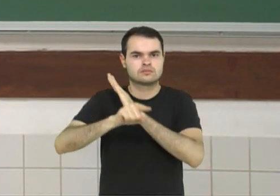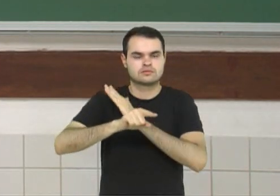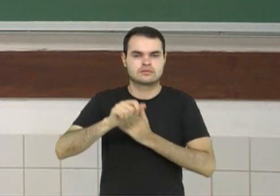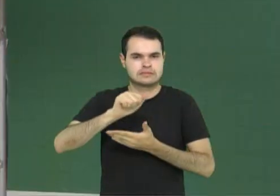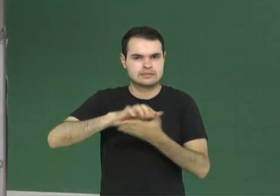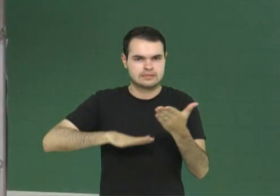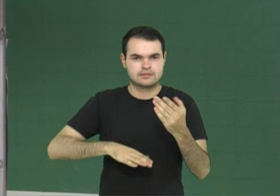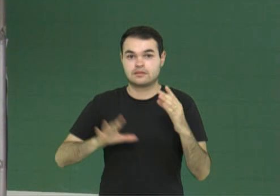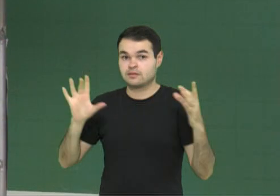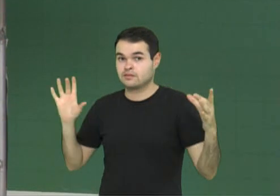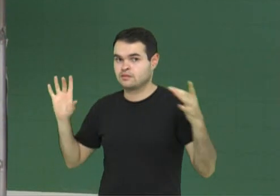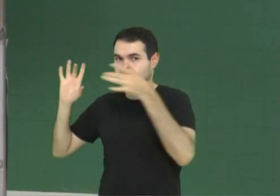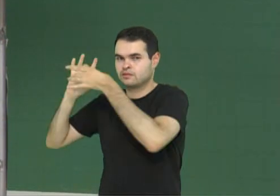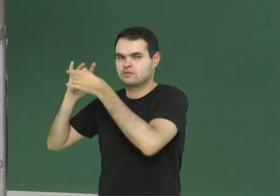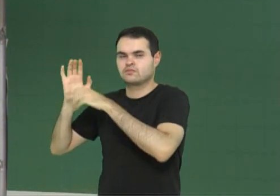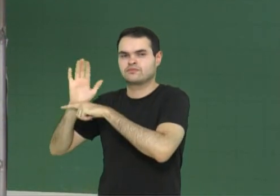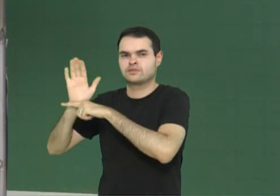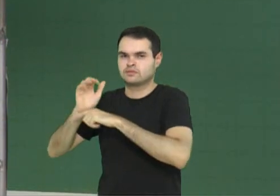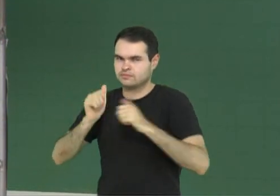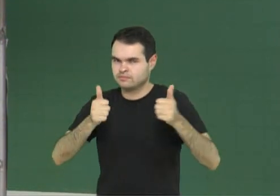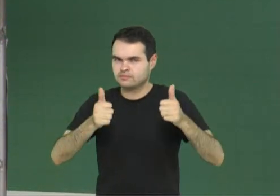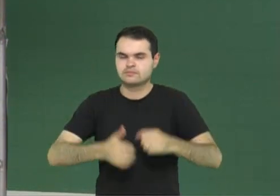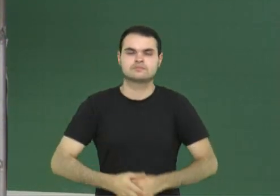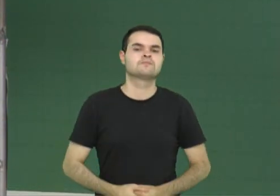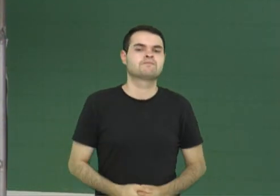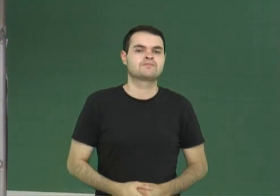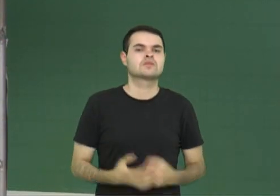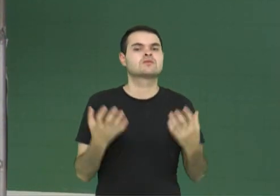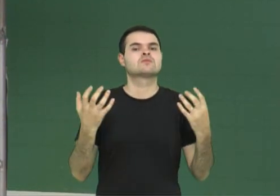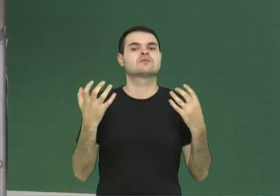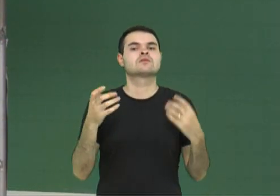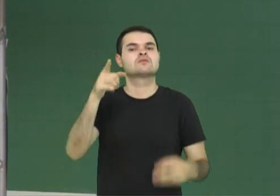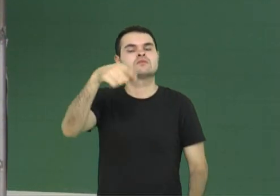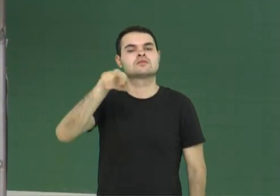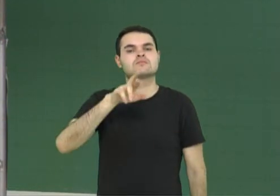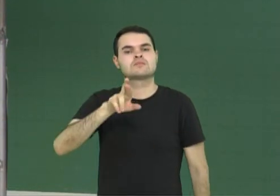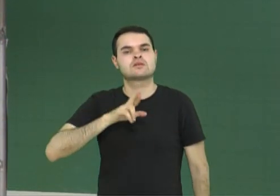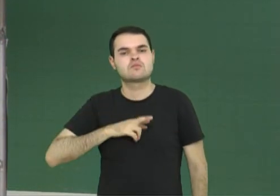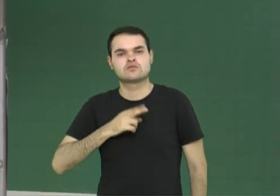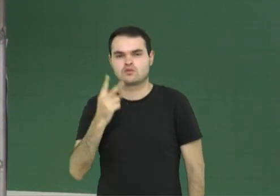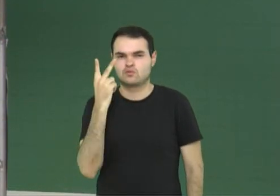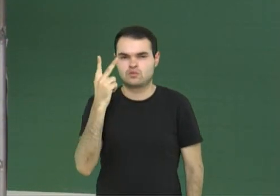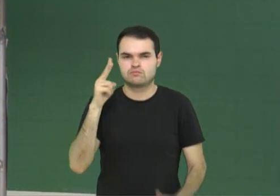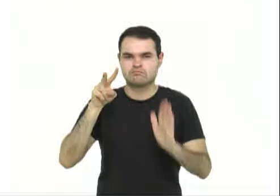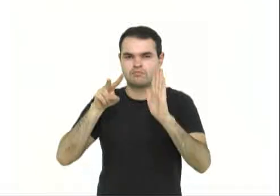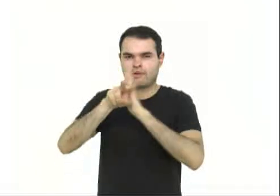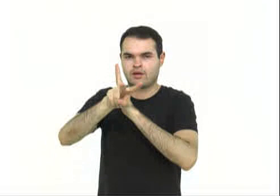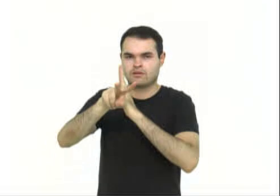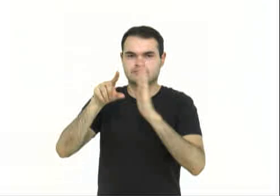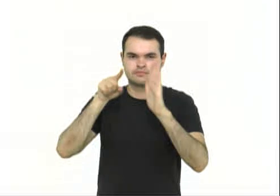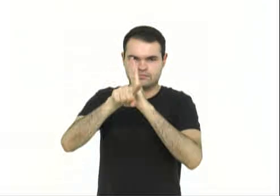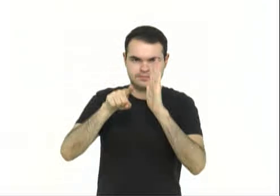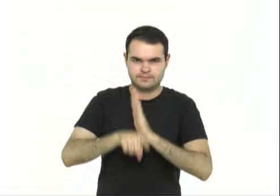então, em cima desse vídeo que vocês assistiram? Então, eu quero que vocês me respondam 2 perguntinhas.